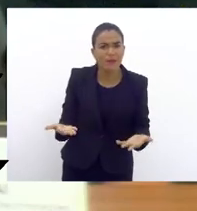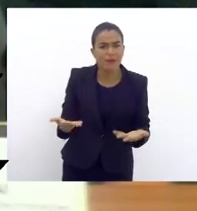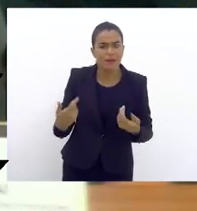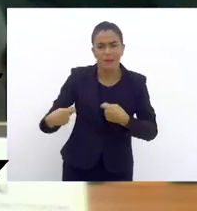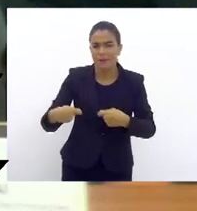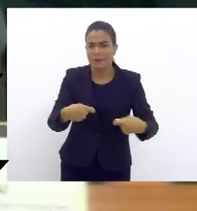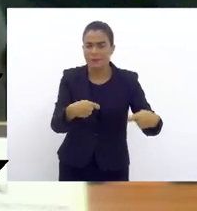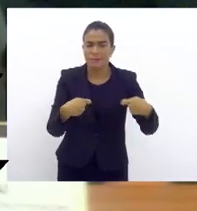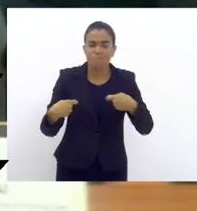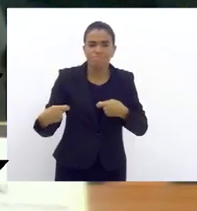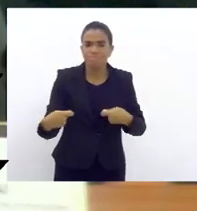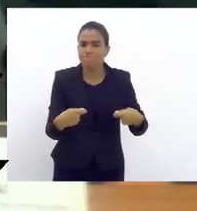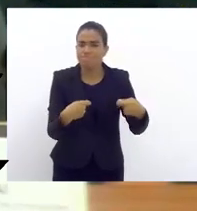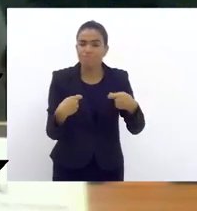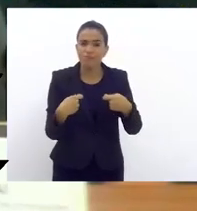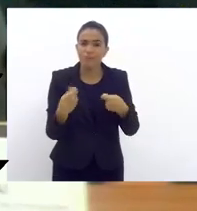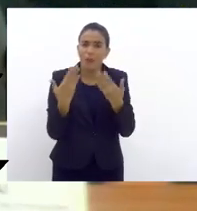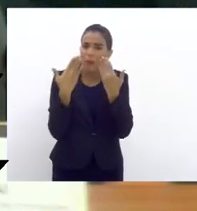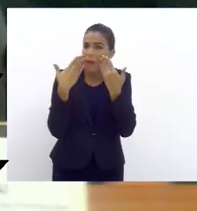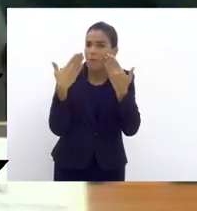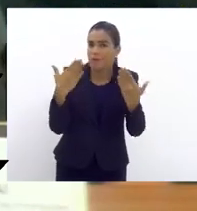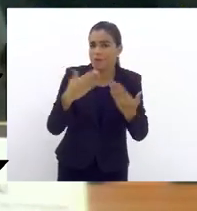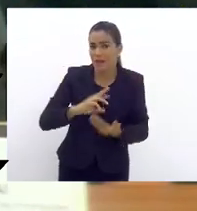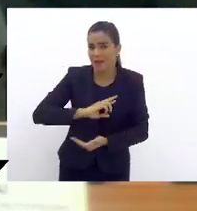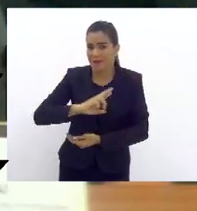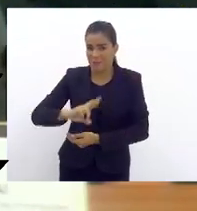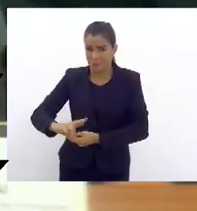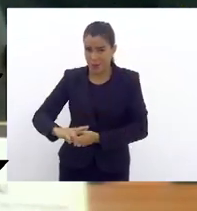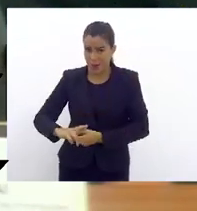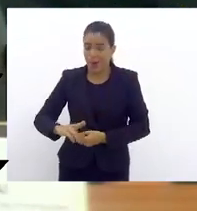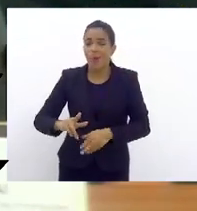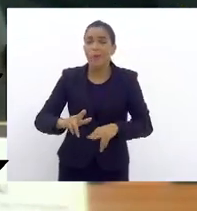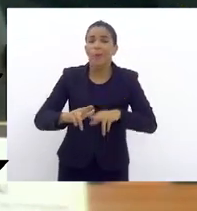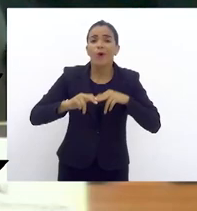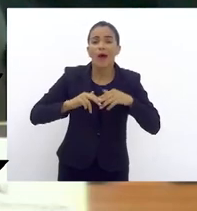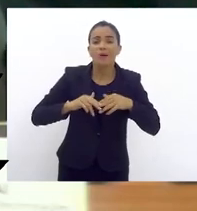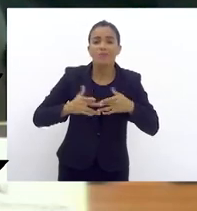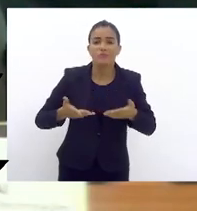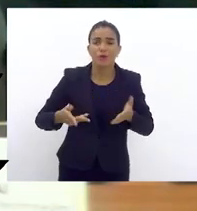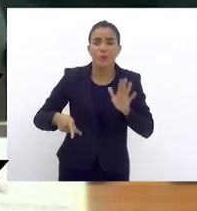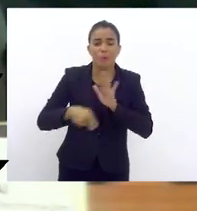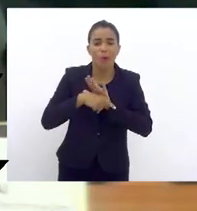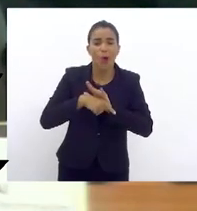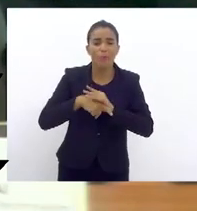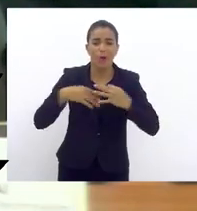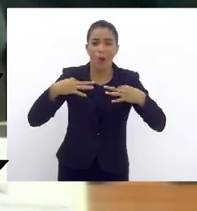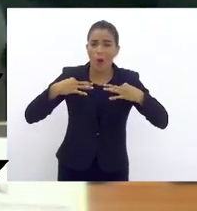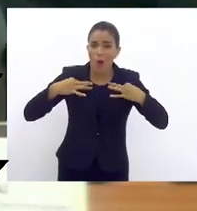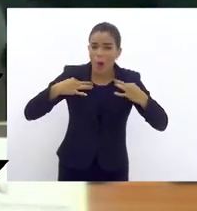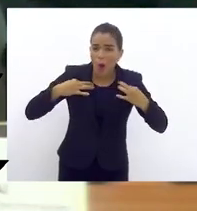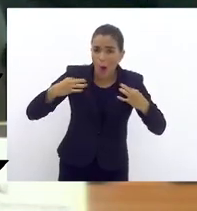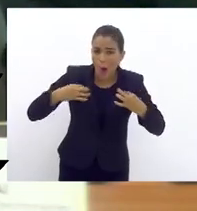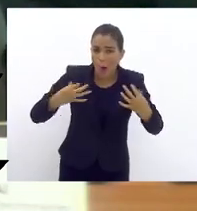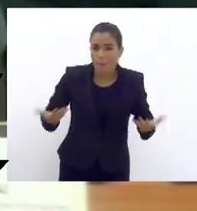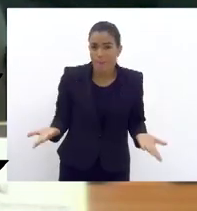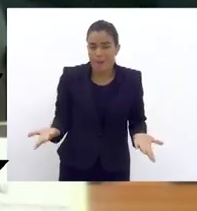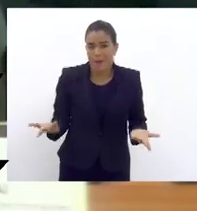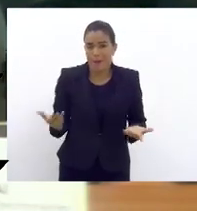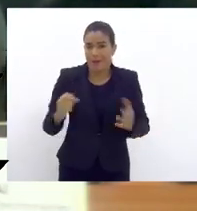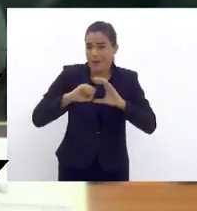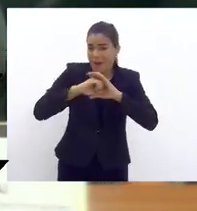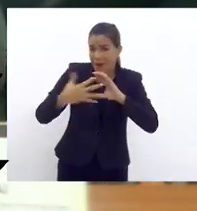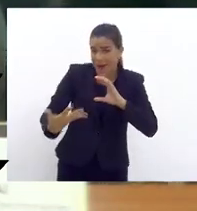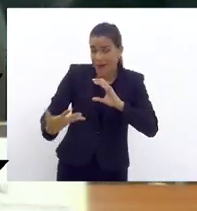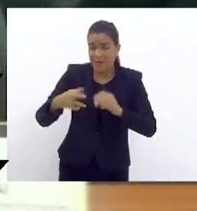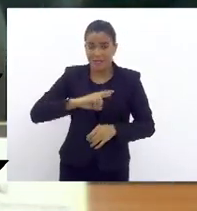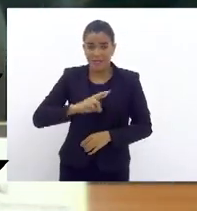precisam é expressar sua religiosidade através dos próprios ritos e da própria liturgia necessária